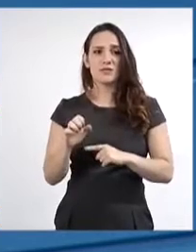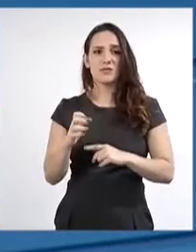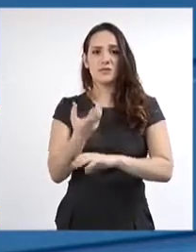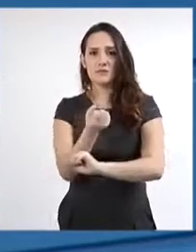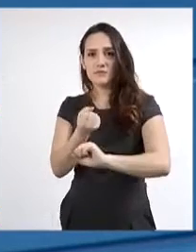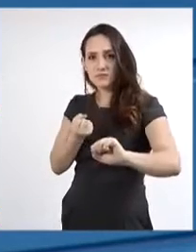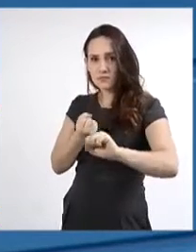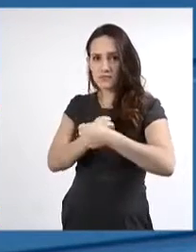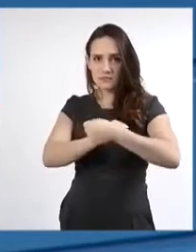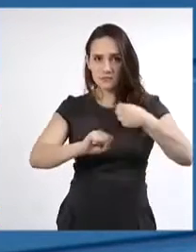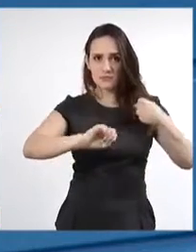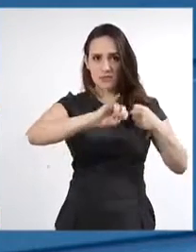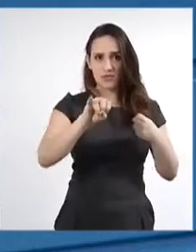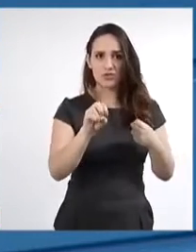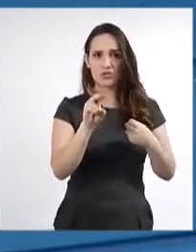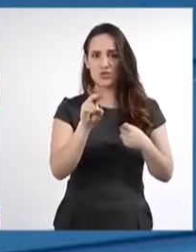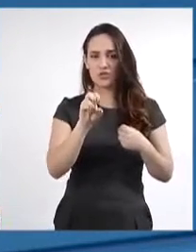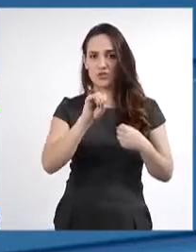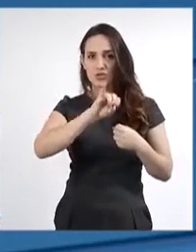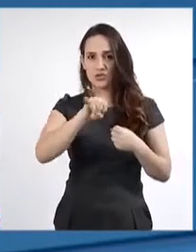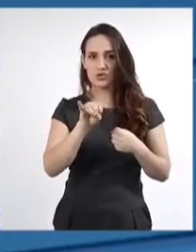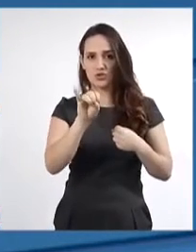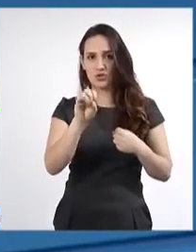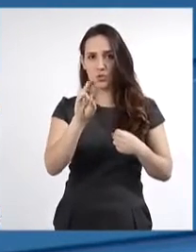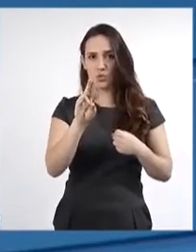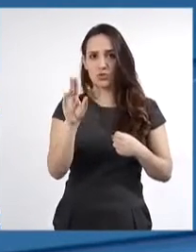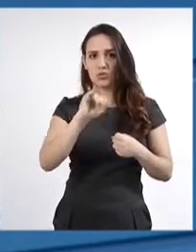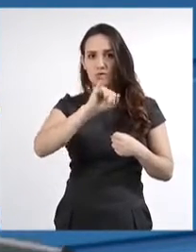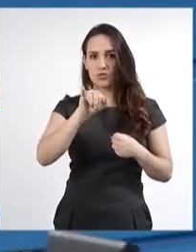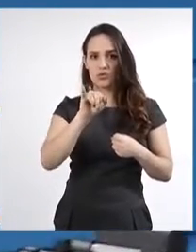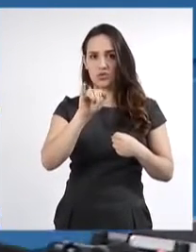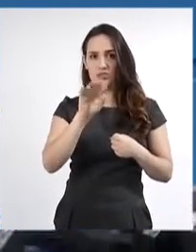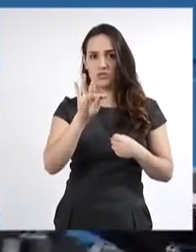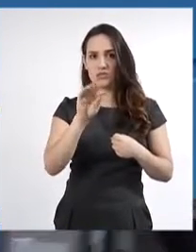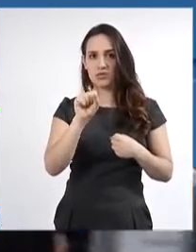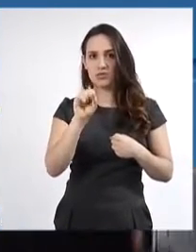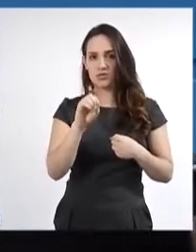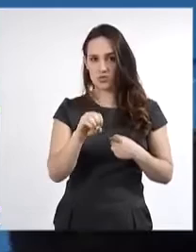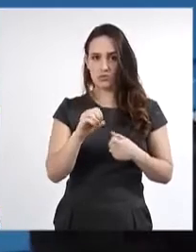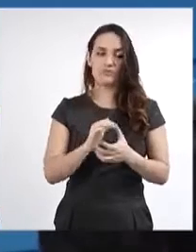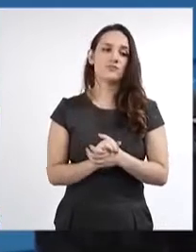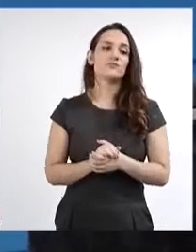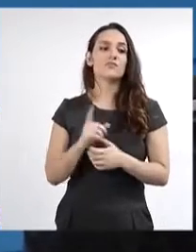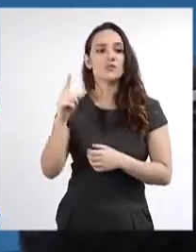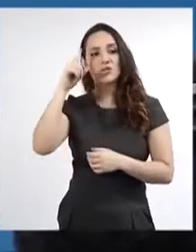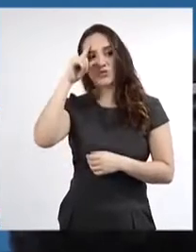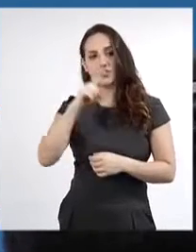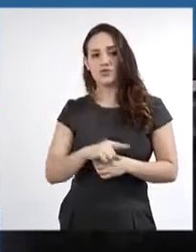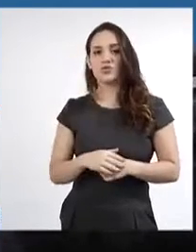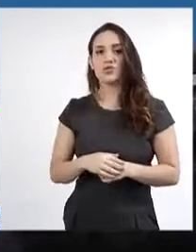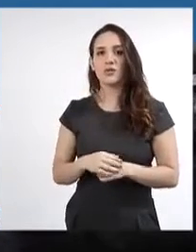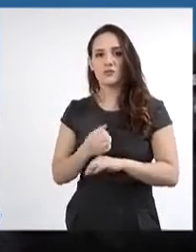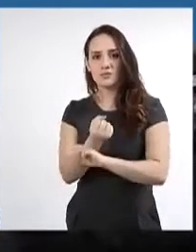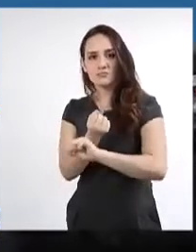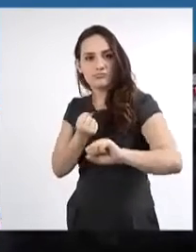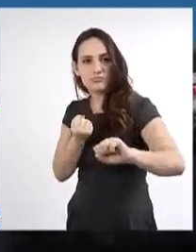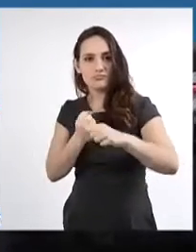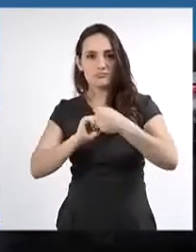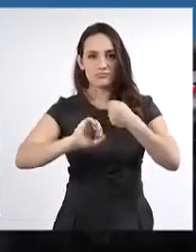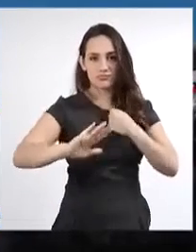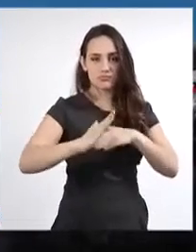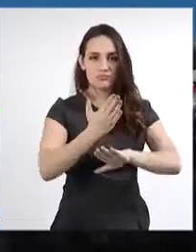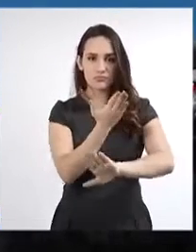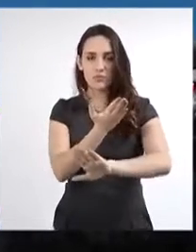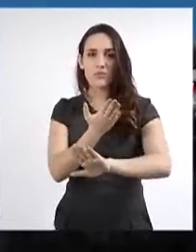jiu-jitsu no estado de Mato Grosso do Sul e da outras providências. Fica instituído no âmbito do estado do Mato Grosso do Sul o dia do jiu-jitsu a ser comemorado